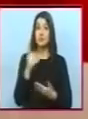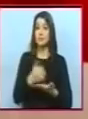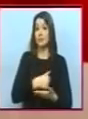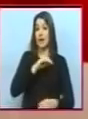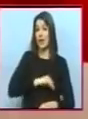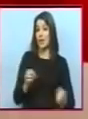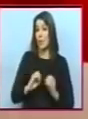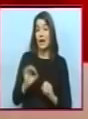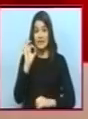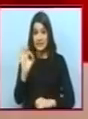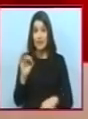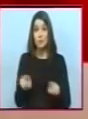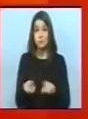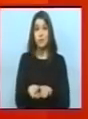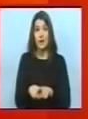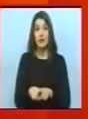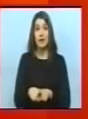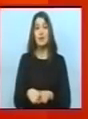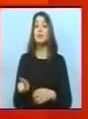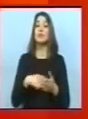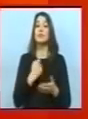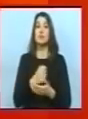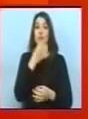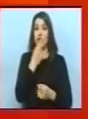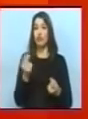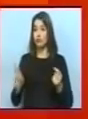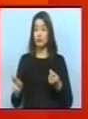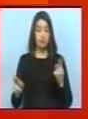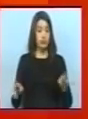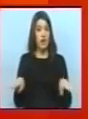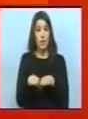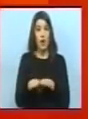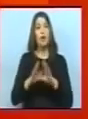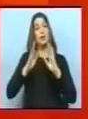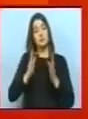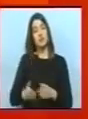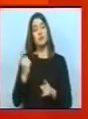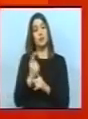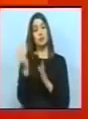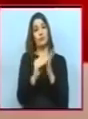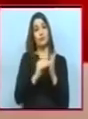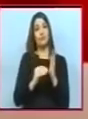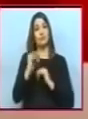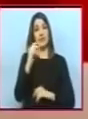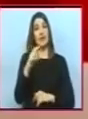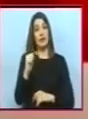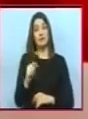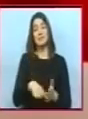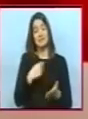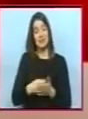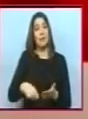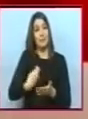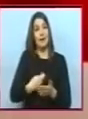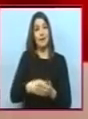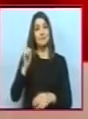e seja zero, e estejamos sempre a falar de valores iguais, é necessário declará-los. Estamos sempre a pagar. Estamos sempre a pagar, ou pelo